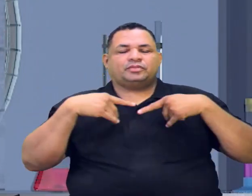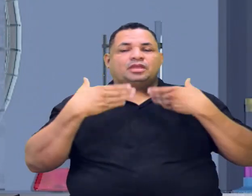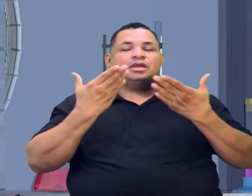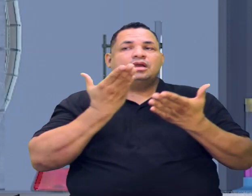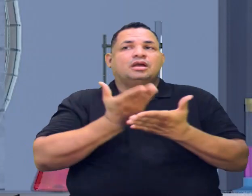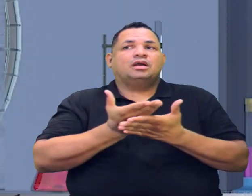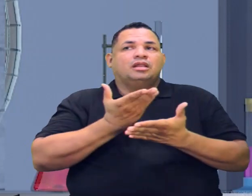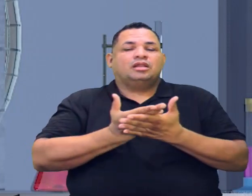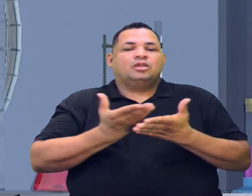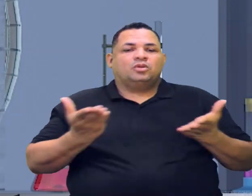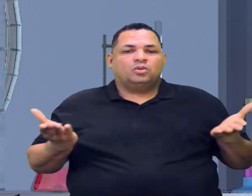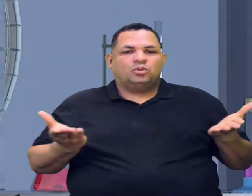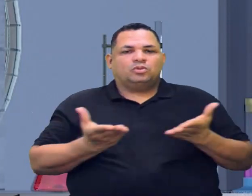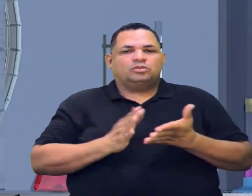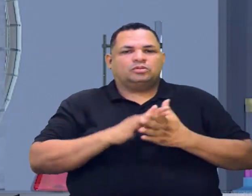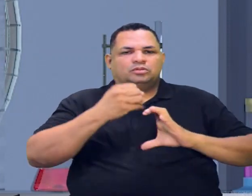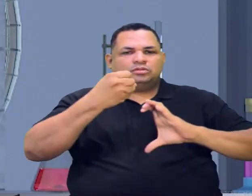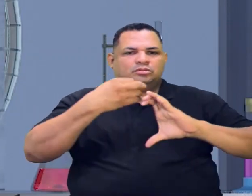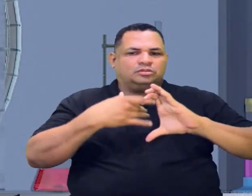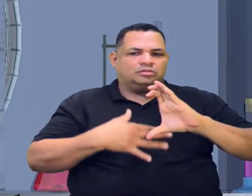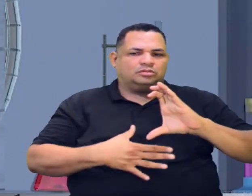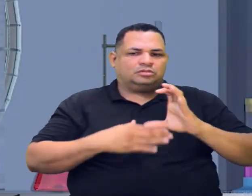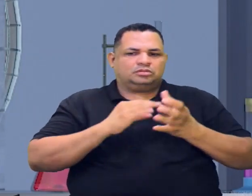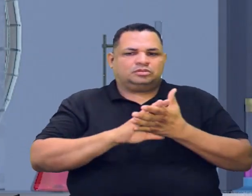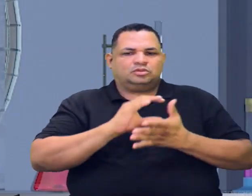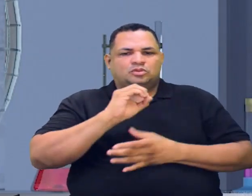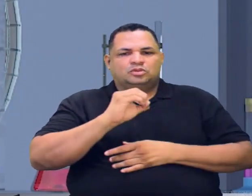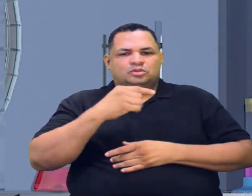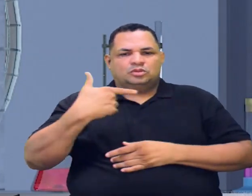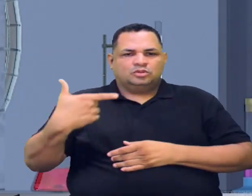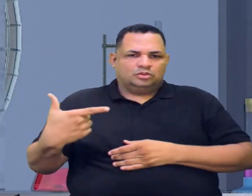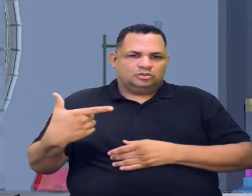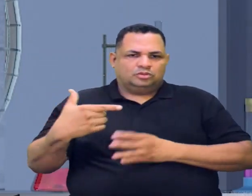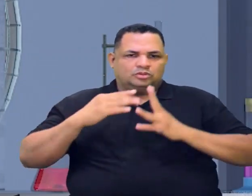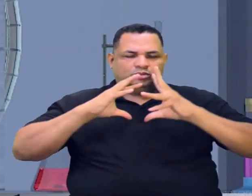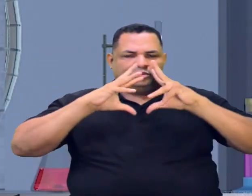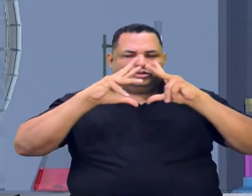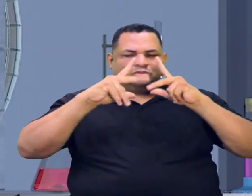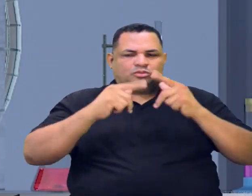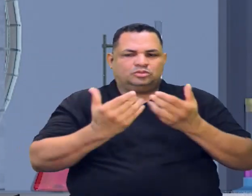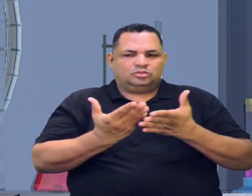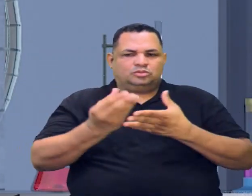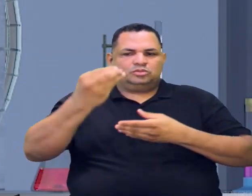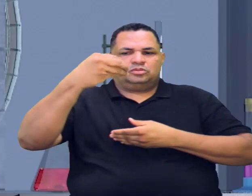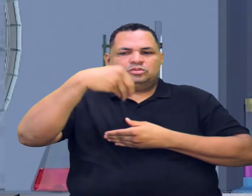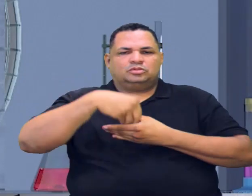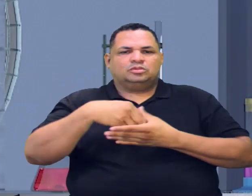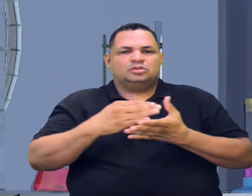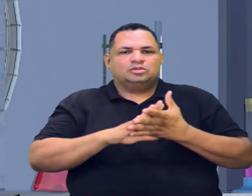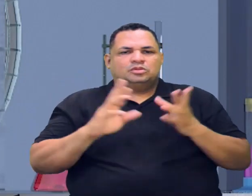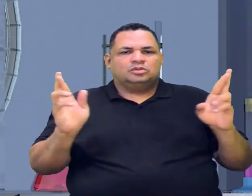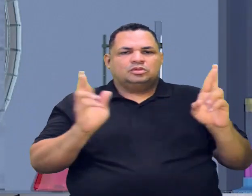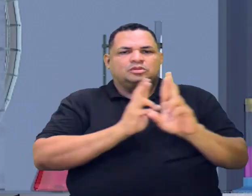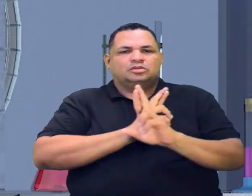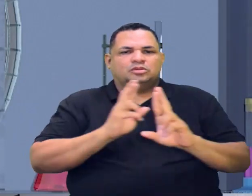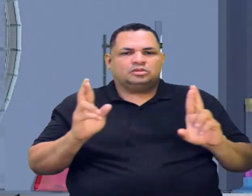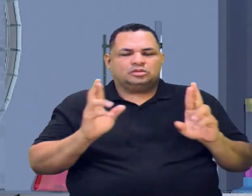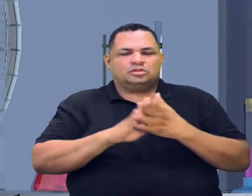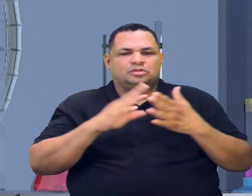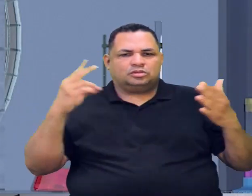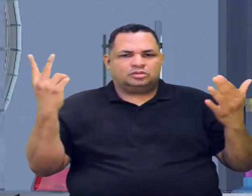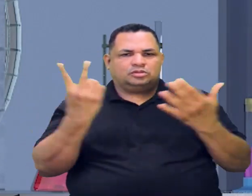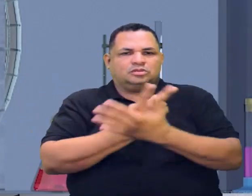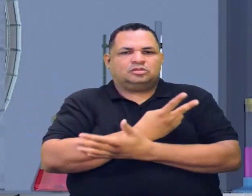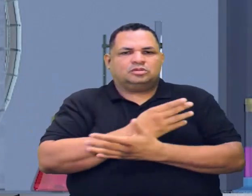como nós vamos estar falando de funções oxigenadas, tudo tem a ver com a relação que vai